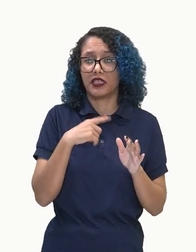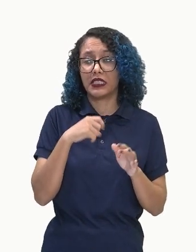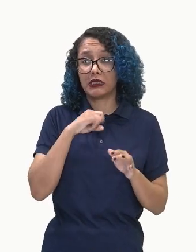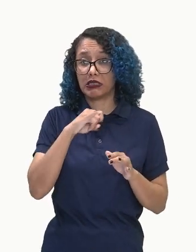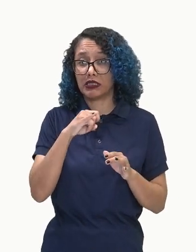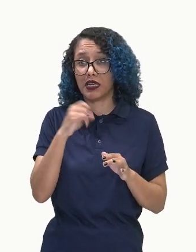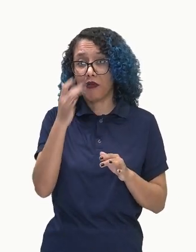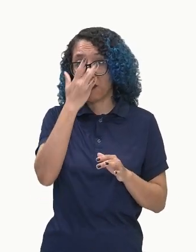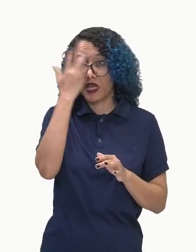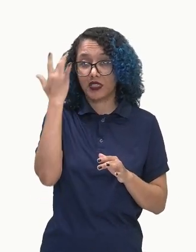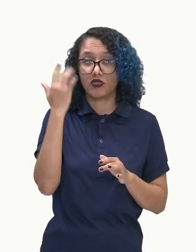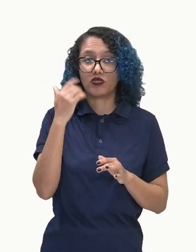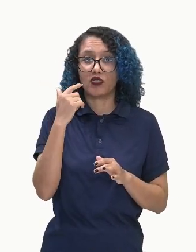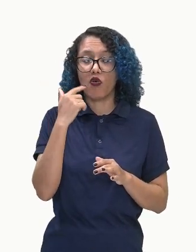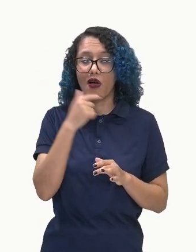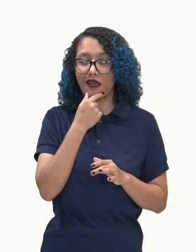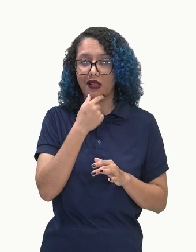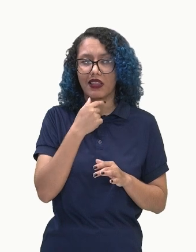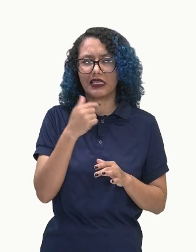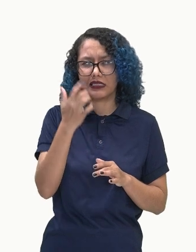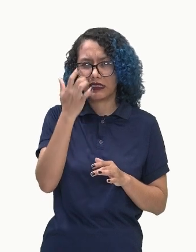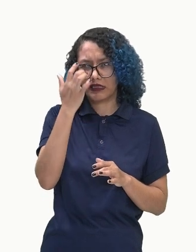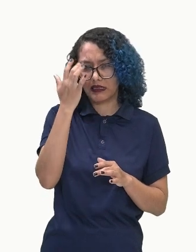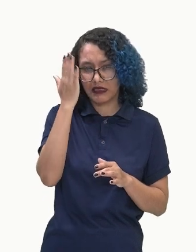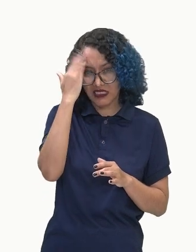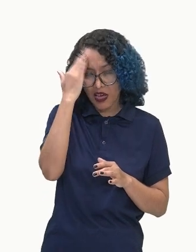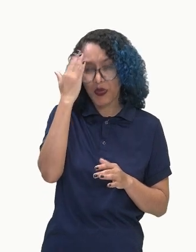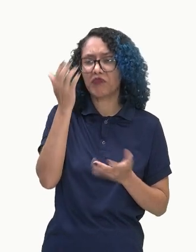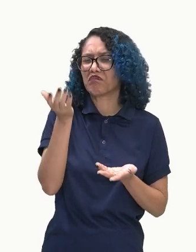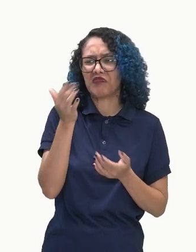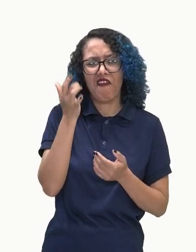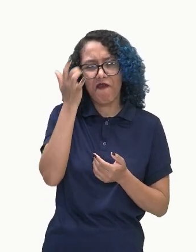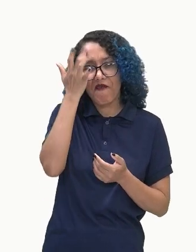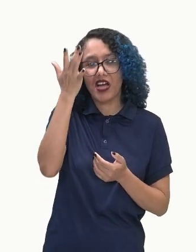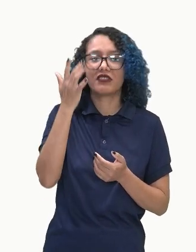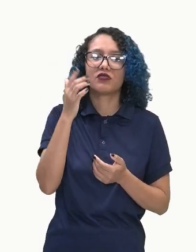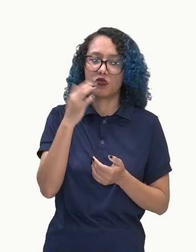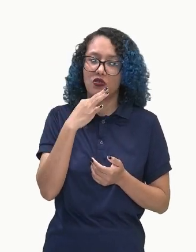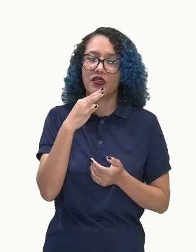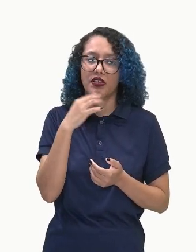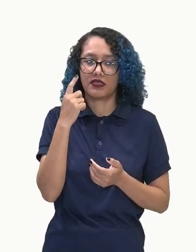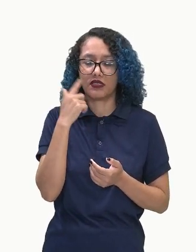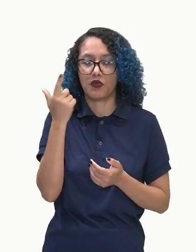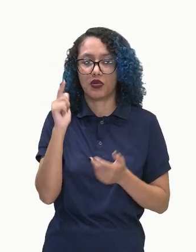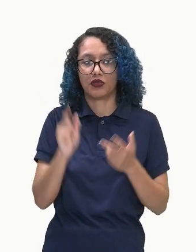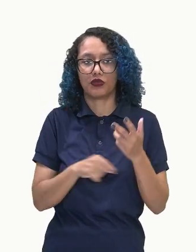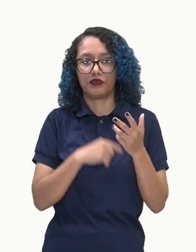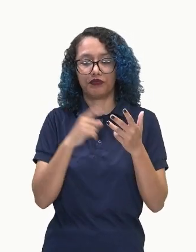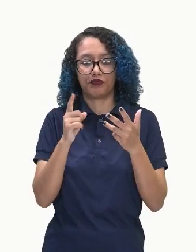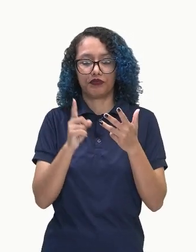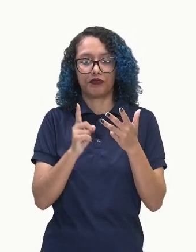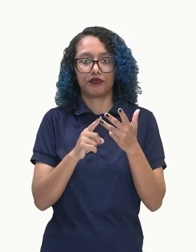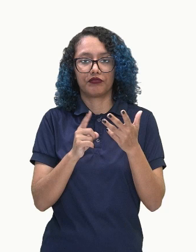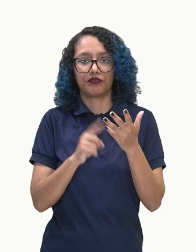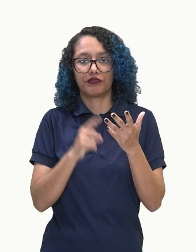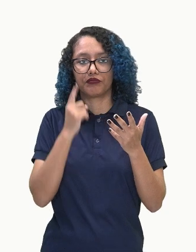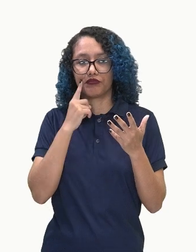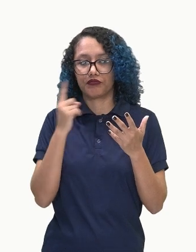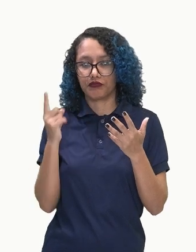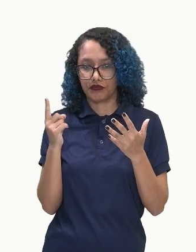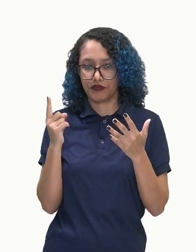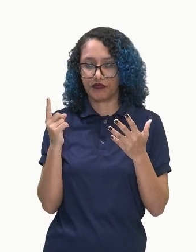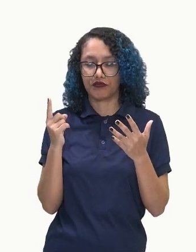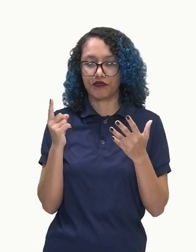muita facilidade. Thus e consequently também é